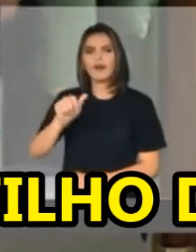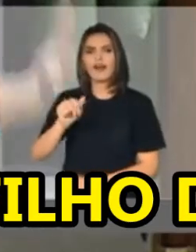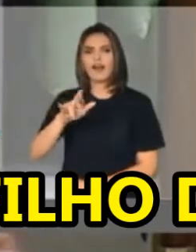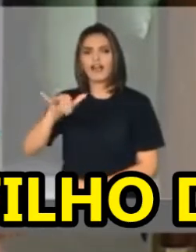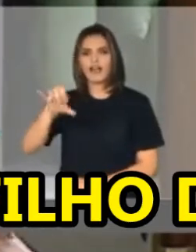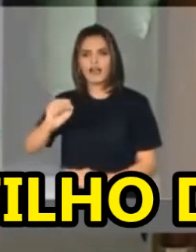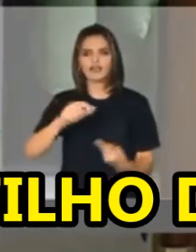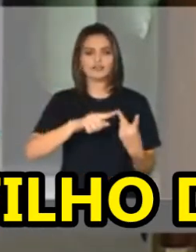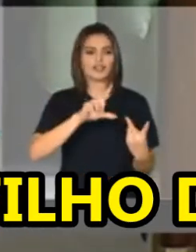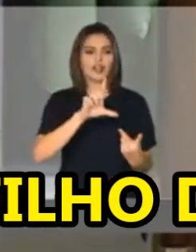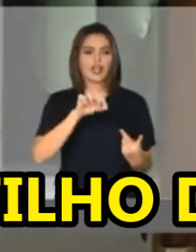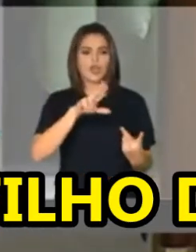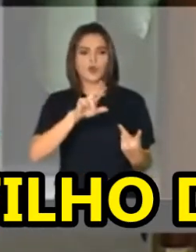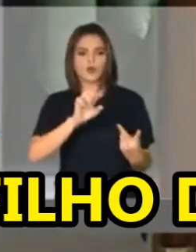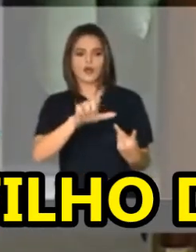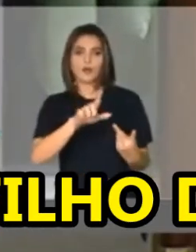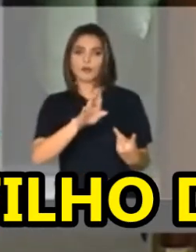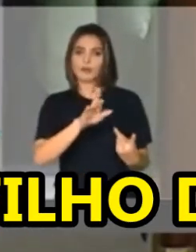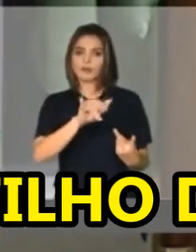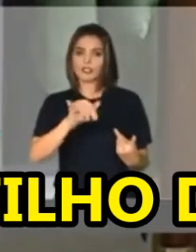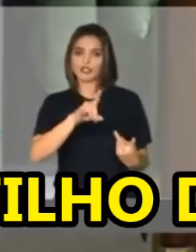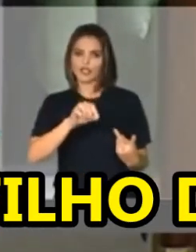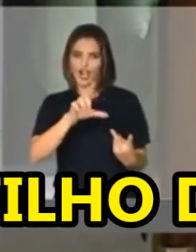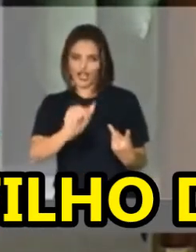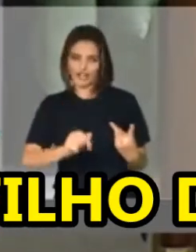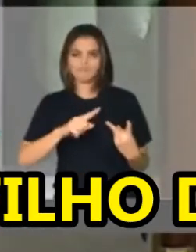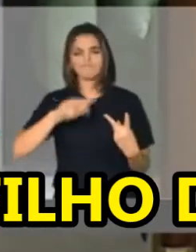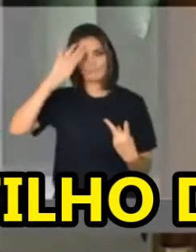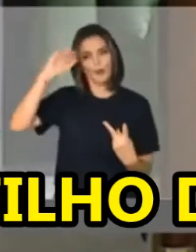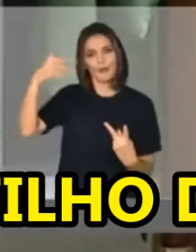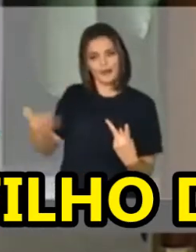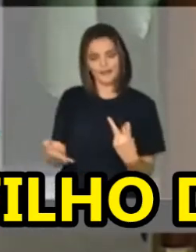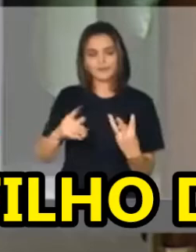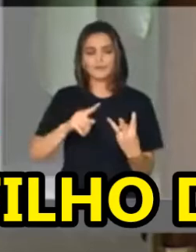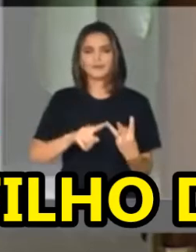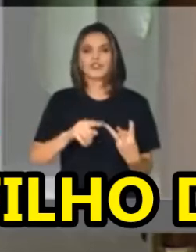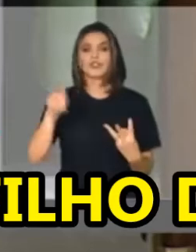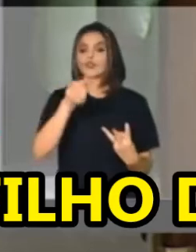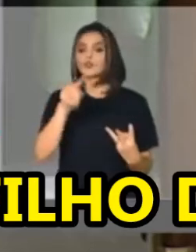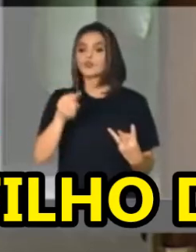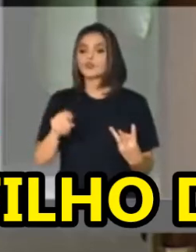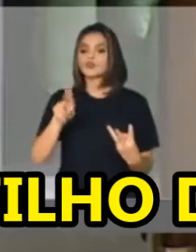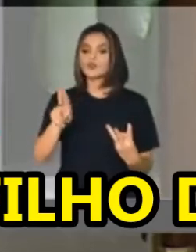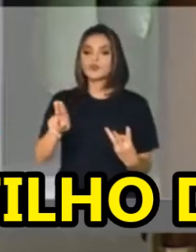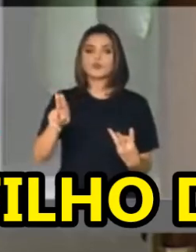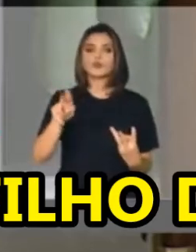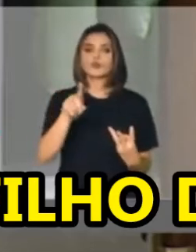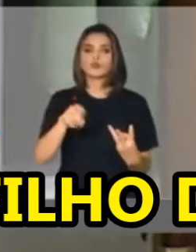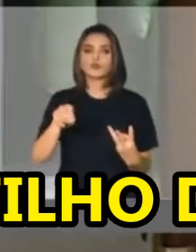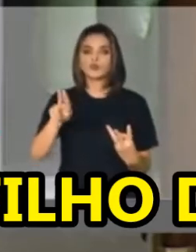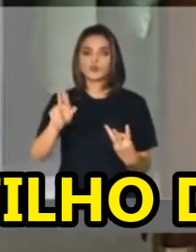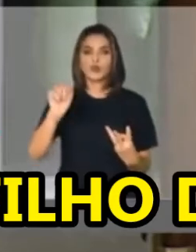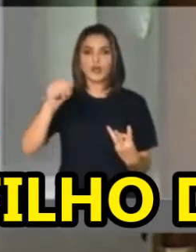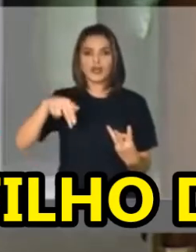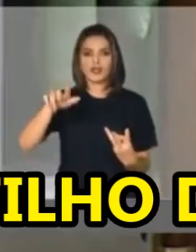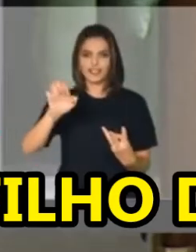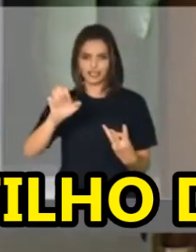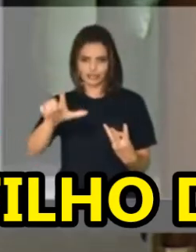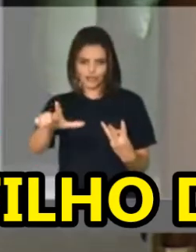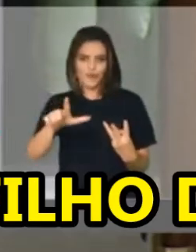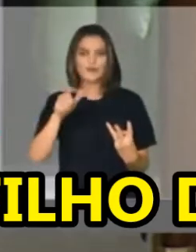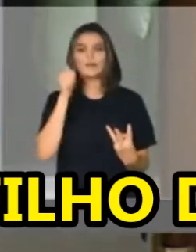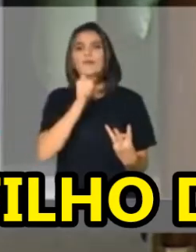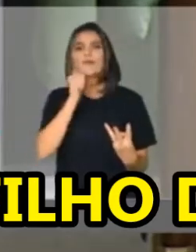nome de Leonel Brizola, a quem prestamos a nossa homenagem, o nome de Zuzu Ângel, a quem presto minha homenagem, nome